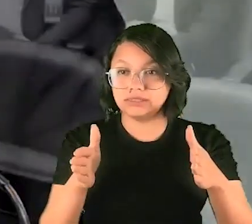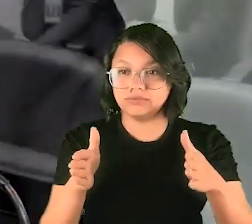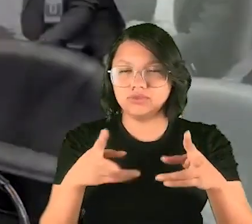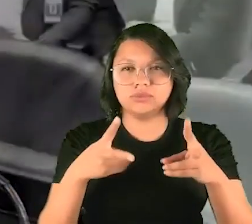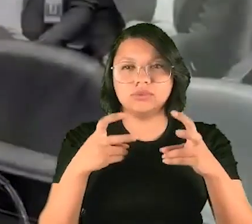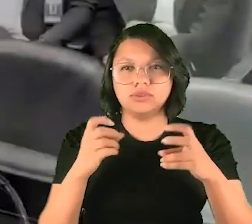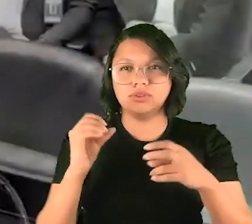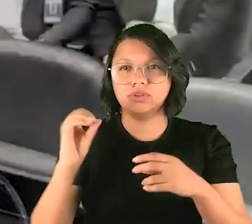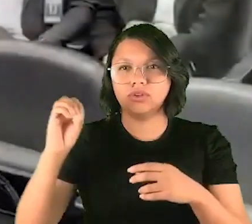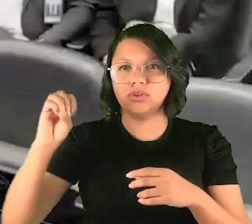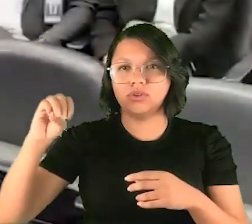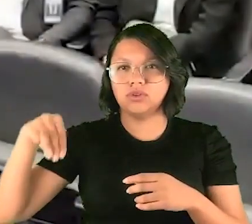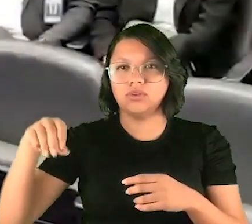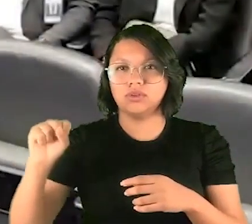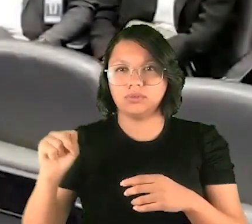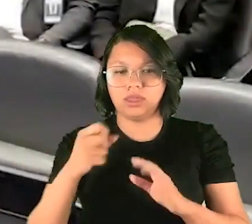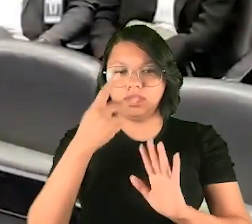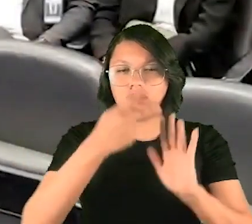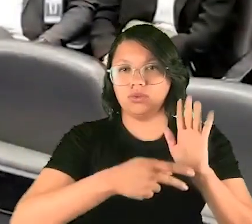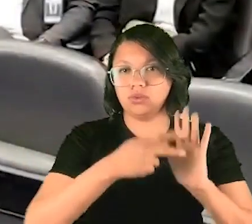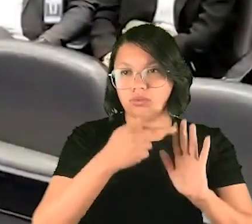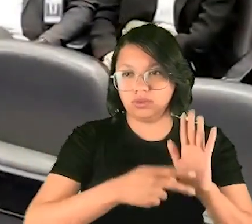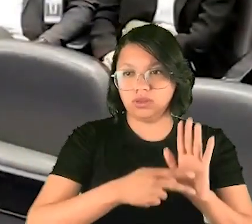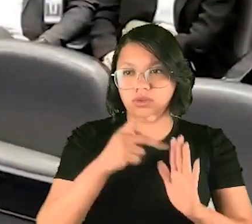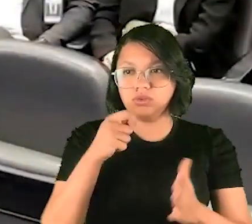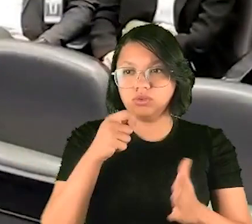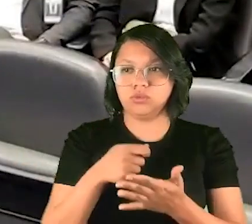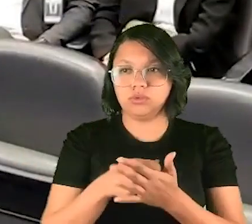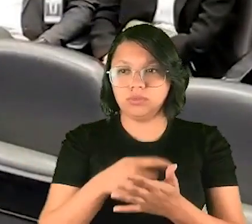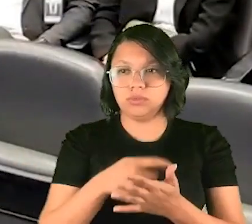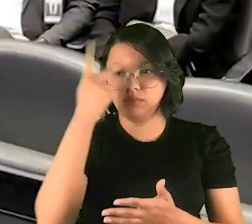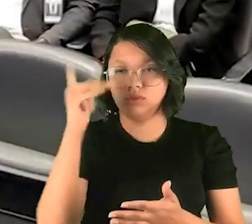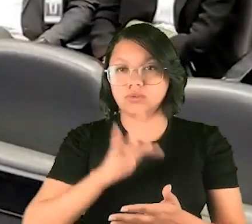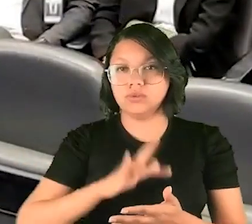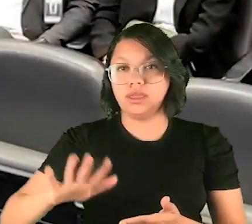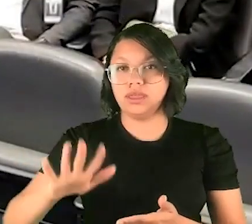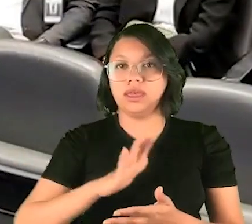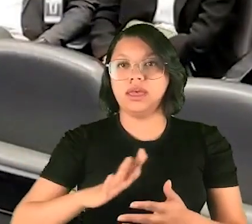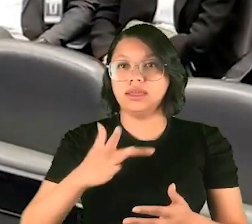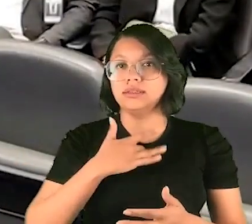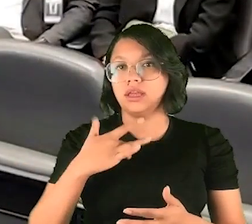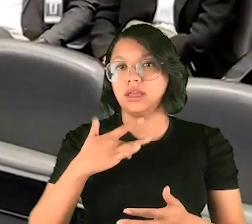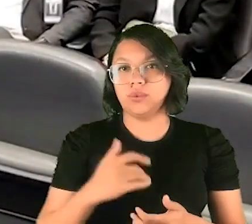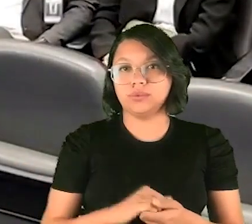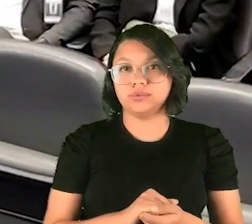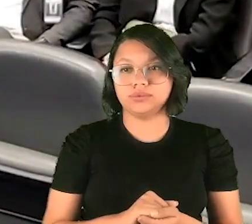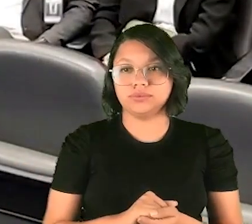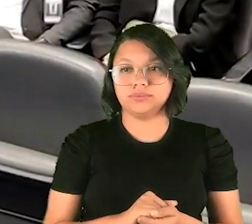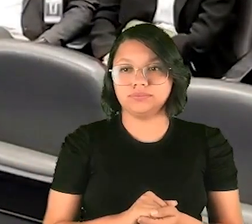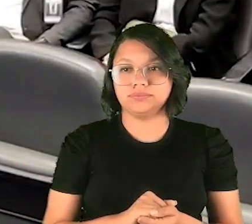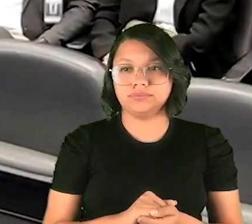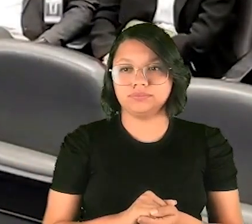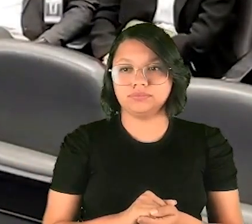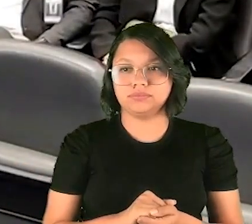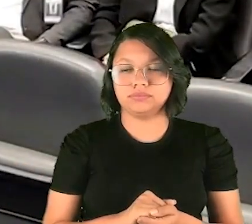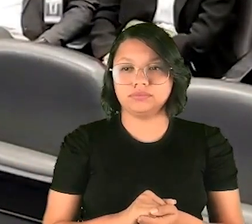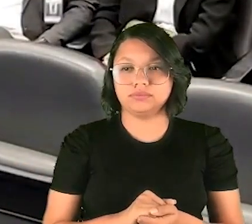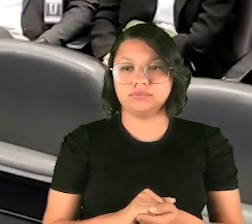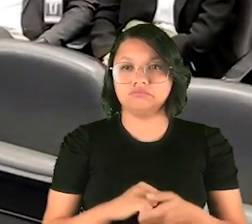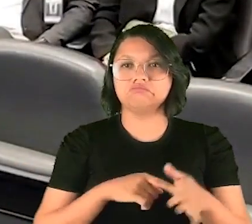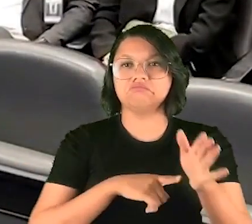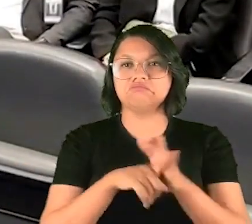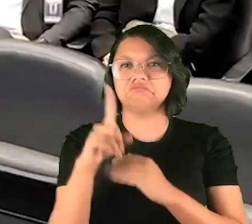acessível. O senhor considera que o rol da ANS tem sido ferramenta efetiva no cumprimento de direito dos indivíduos na área de